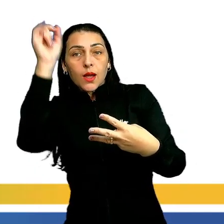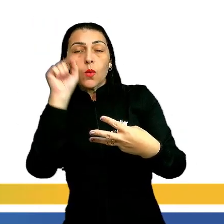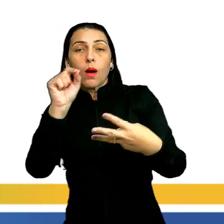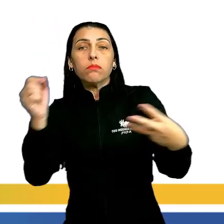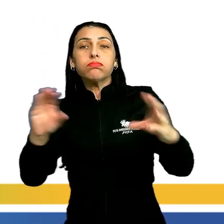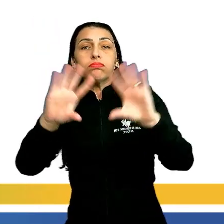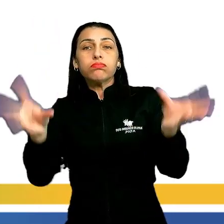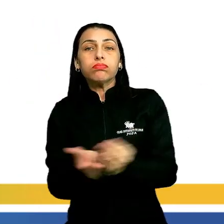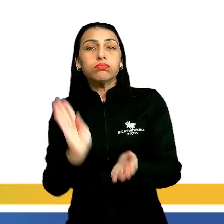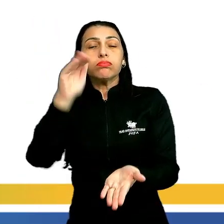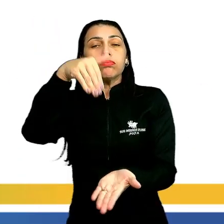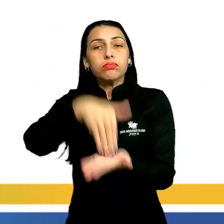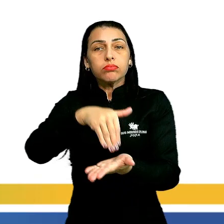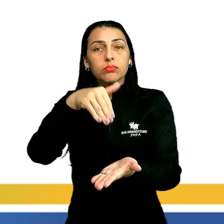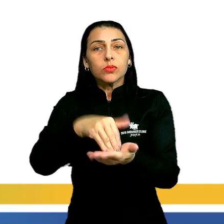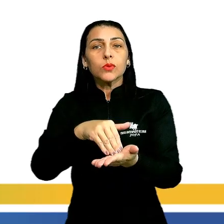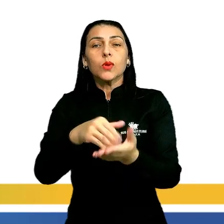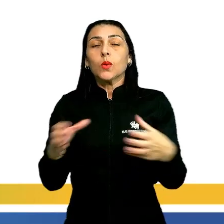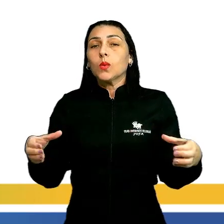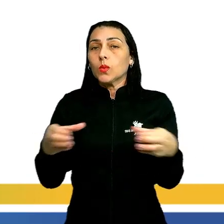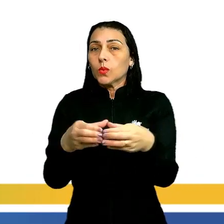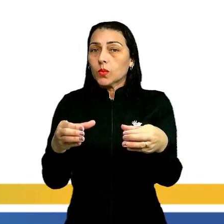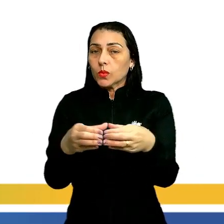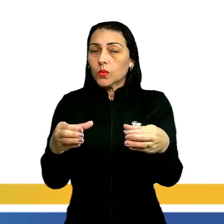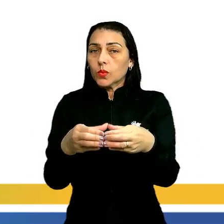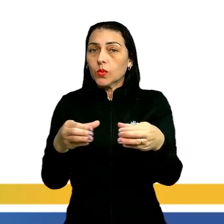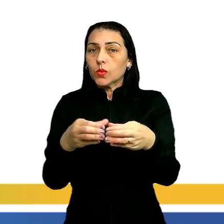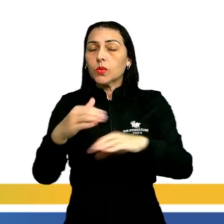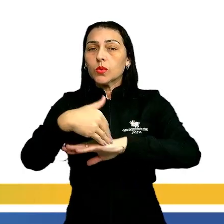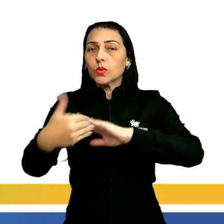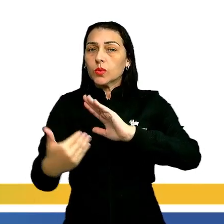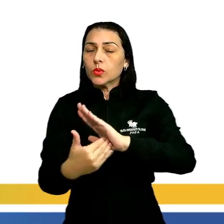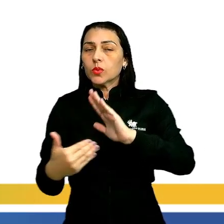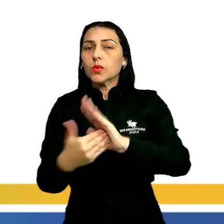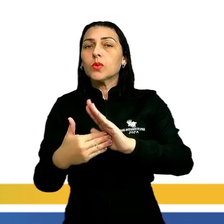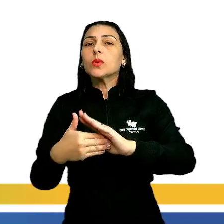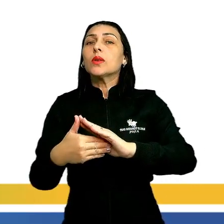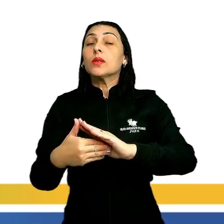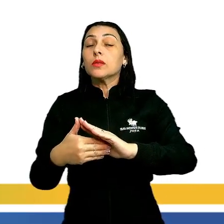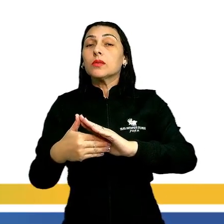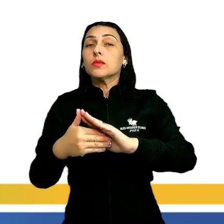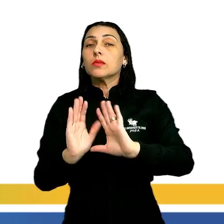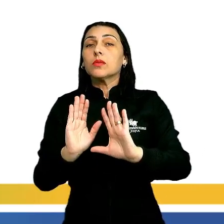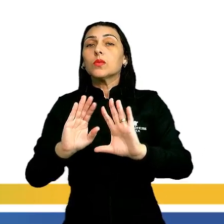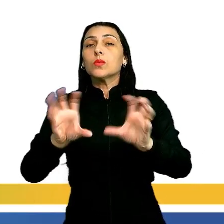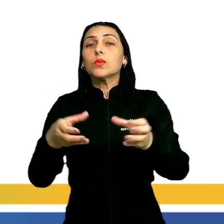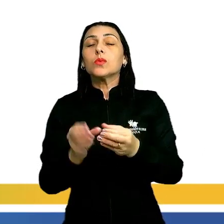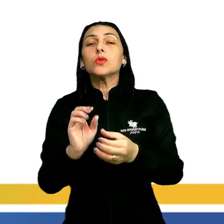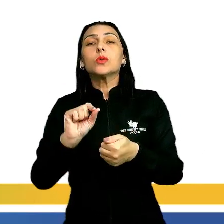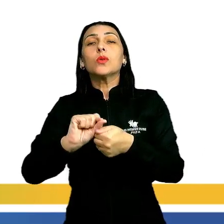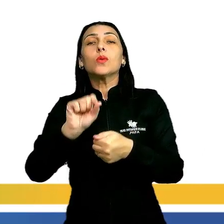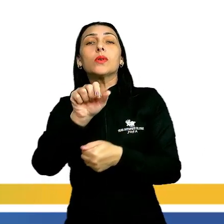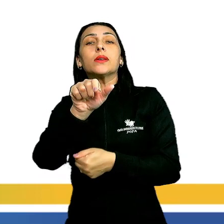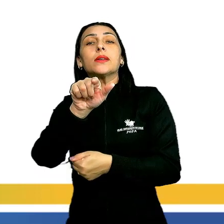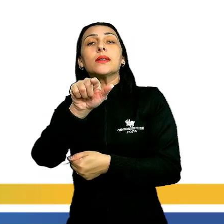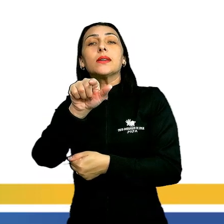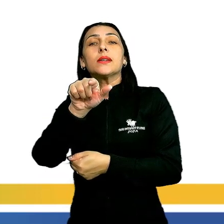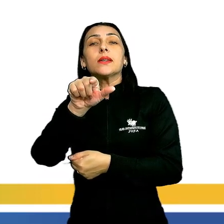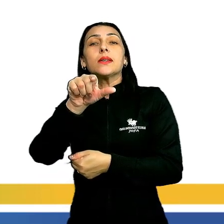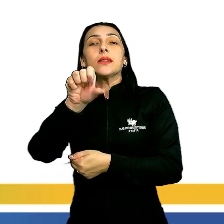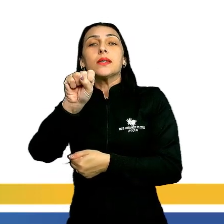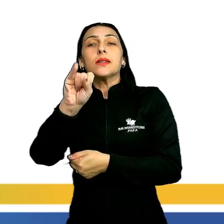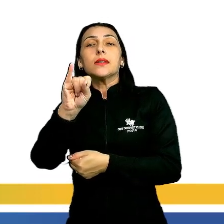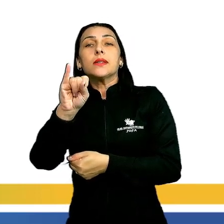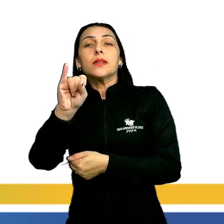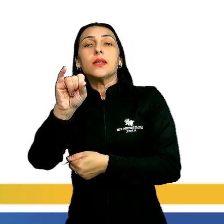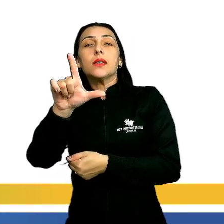a conclusão, que seria o conjunto de tudo, as premissas mais a conclusão, o que nós chamamos de silogismo. Então, todo